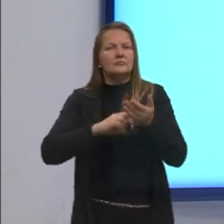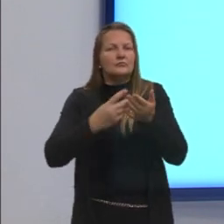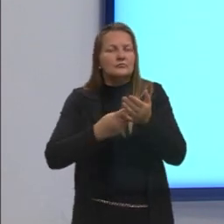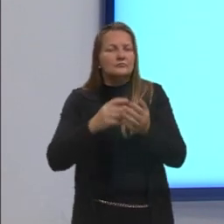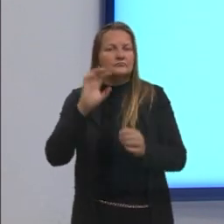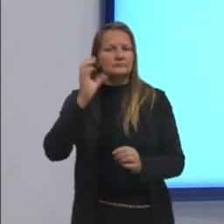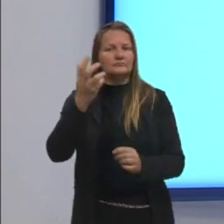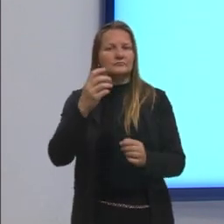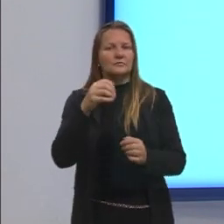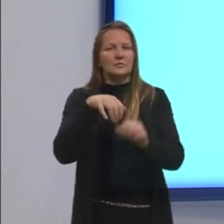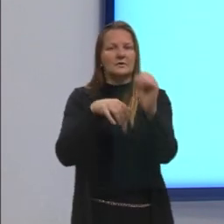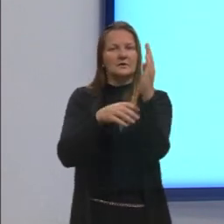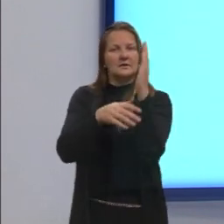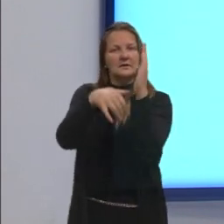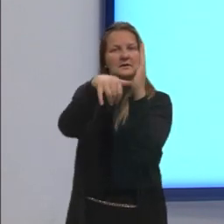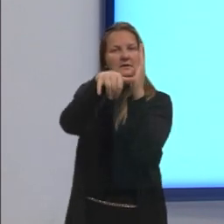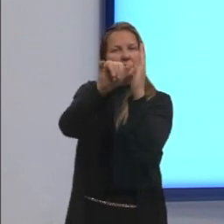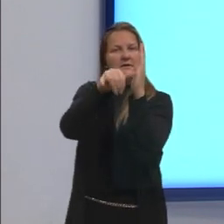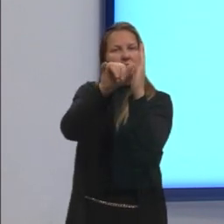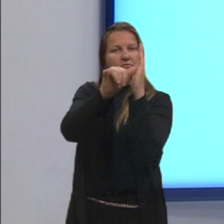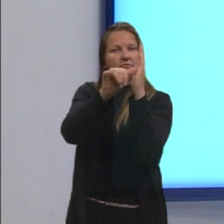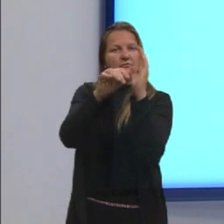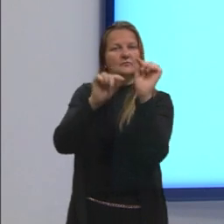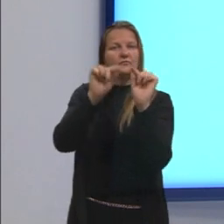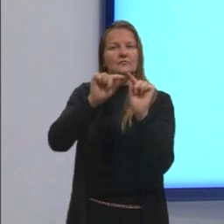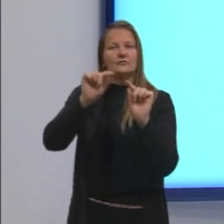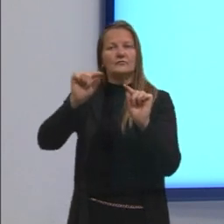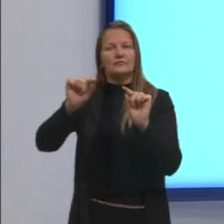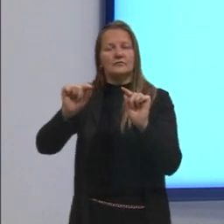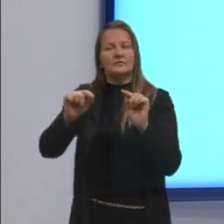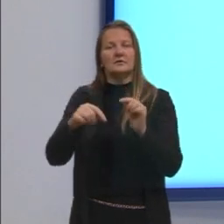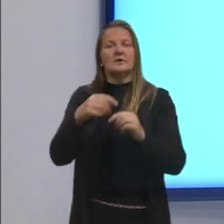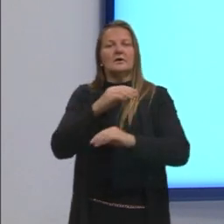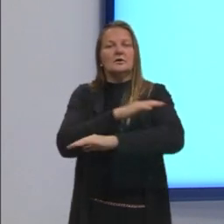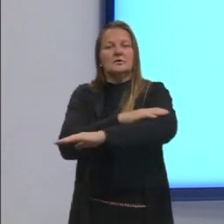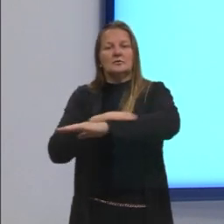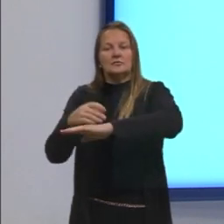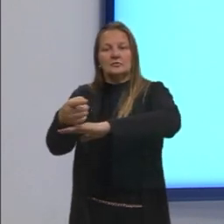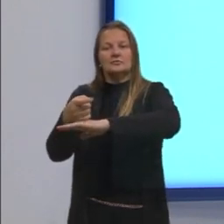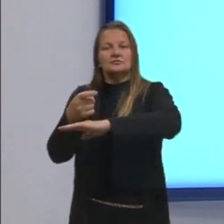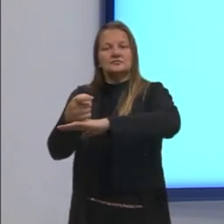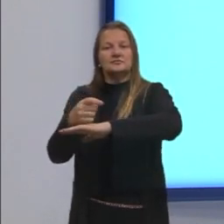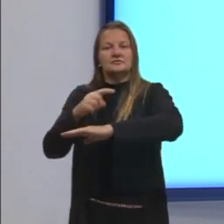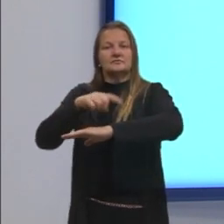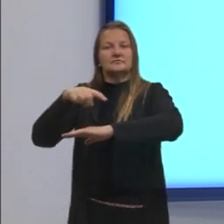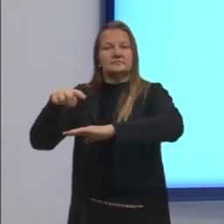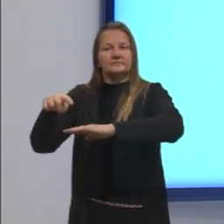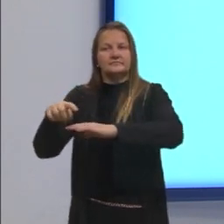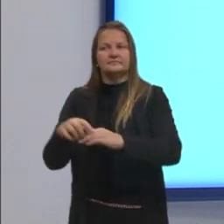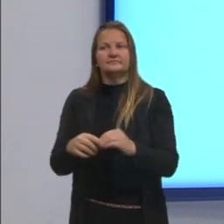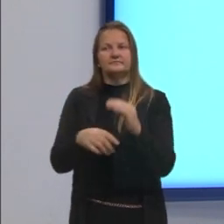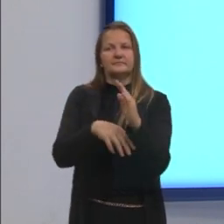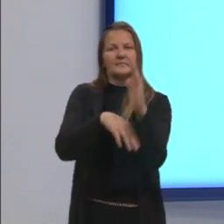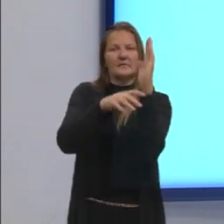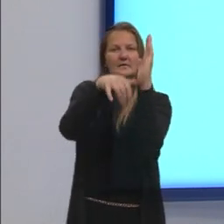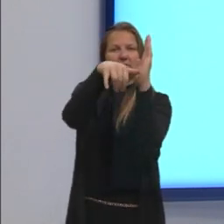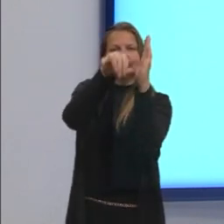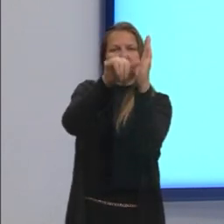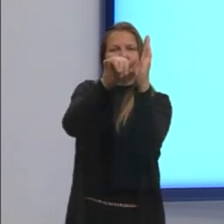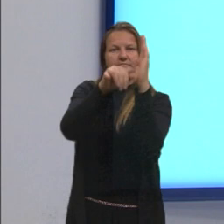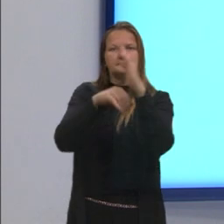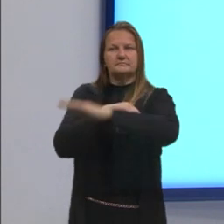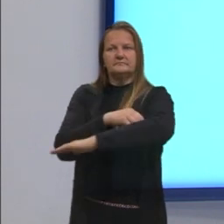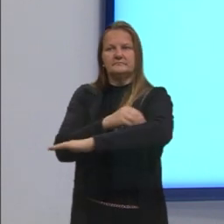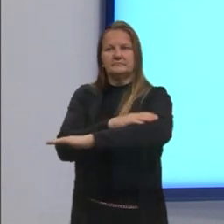Quanto que o y variou e quanto que o x variou sendo então o y o eixo vertical e